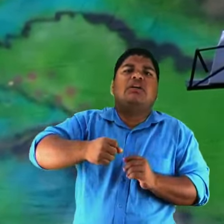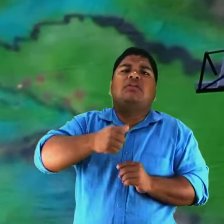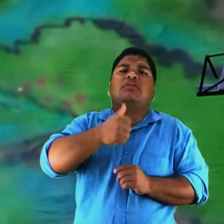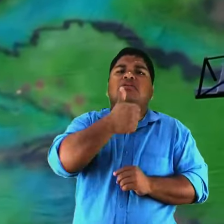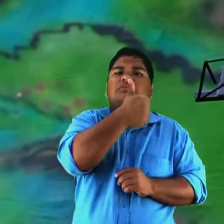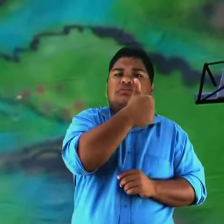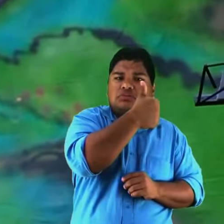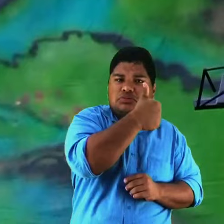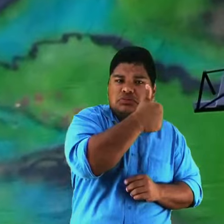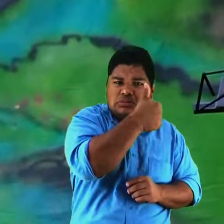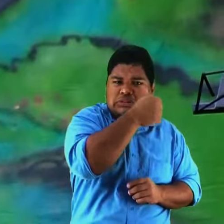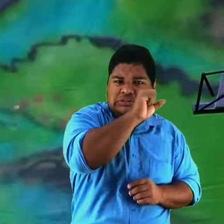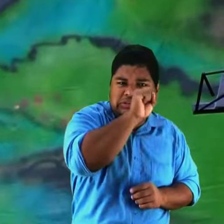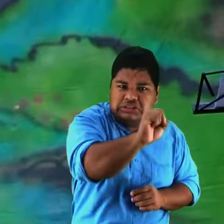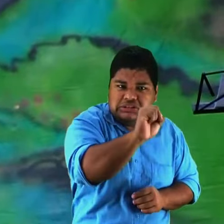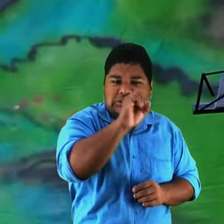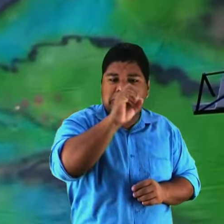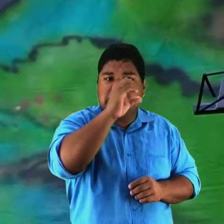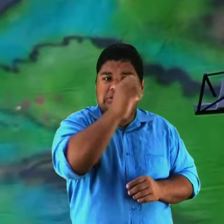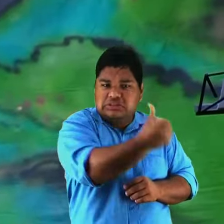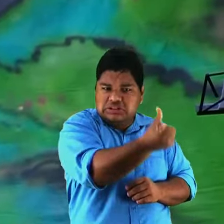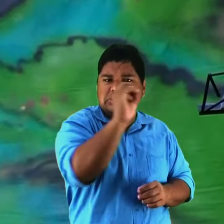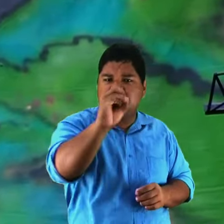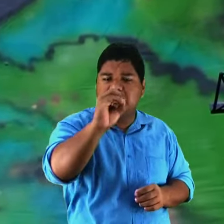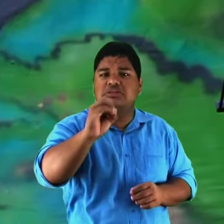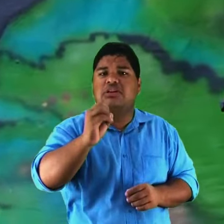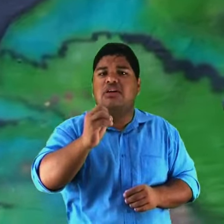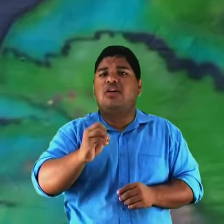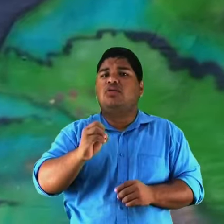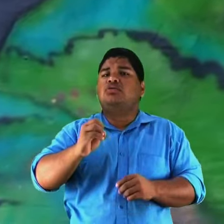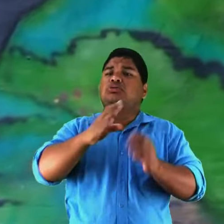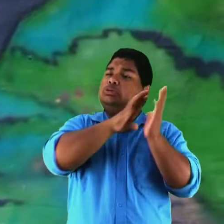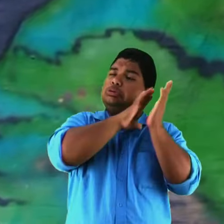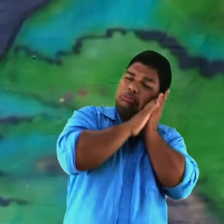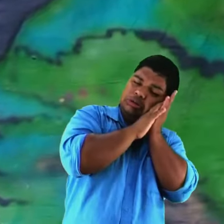porta aberta, era uma segurança total.